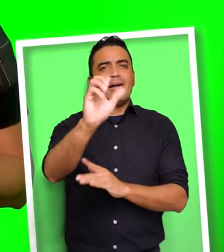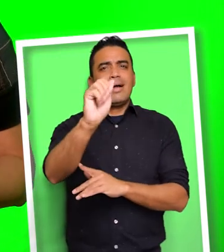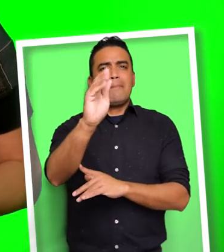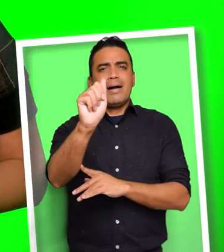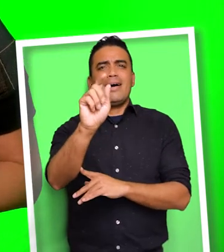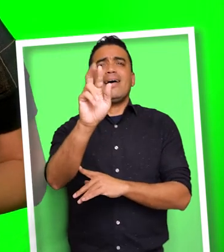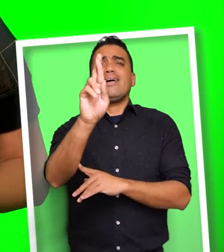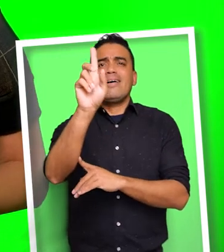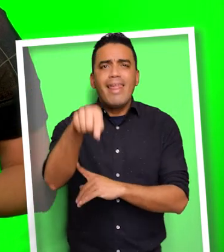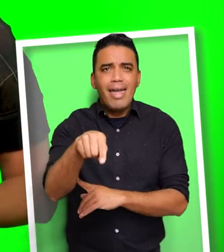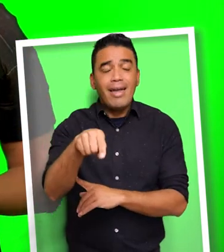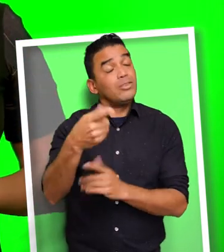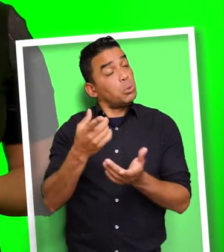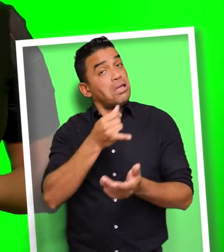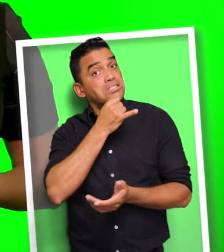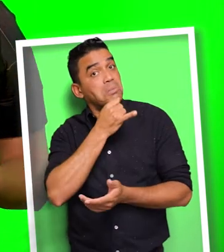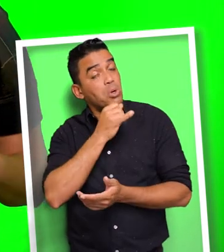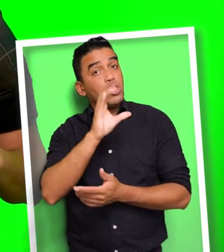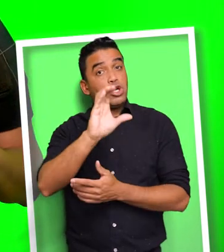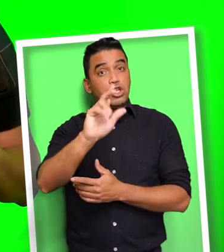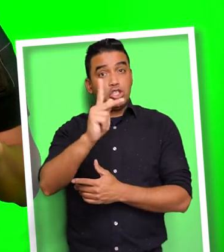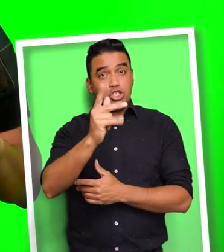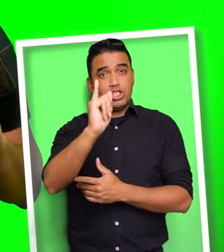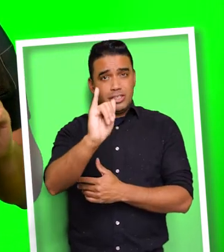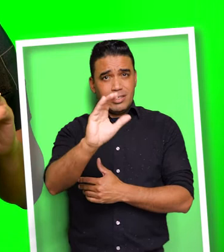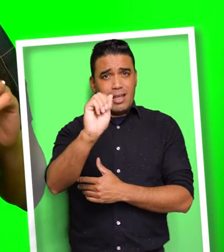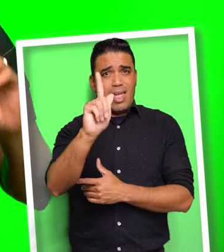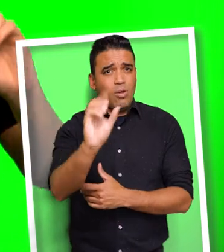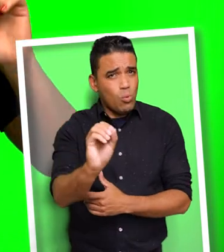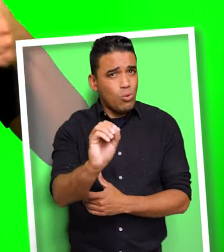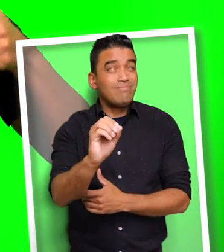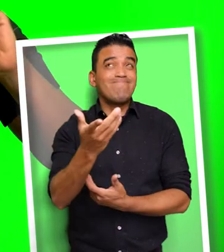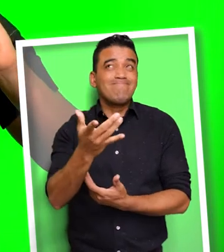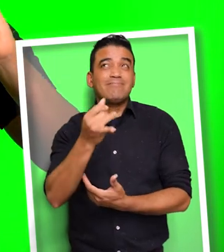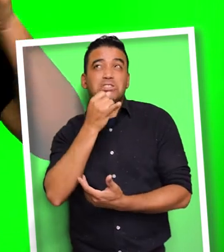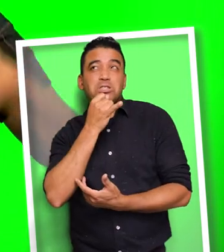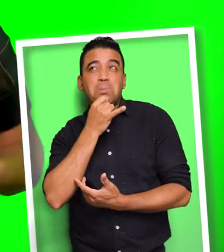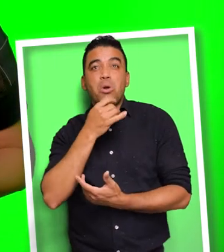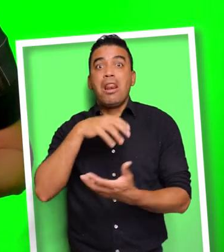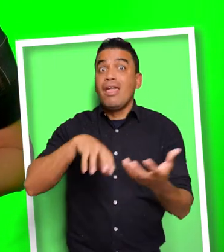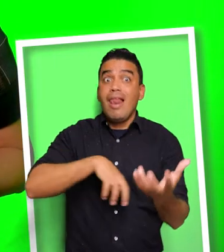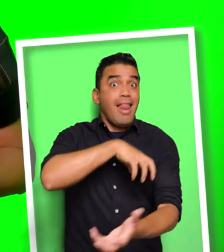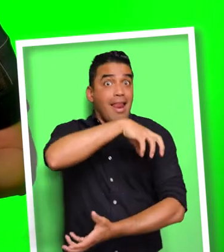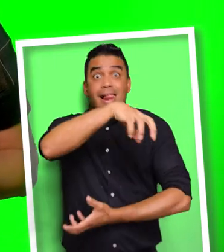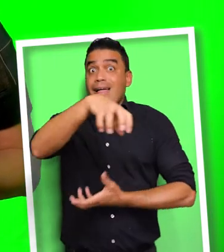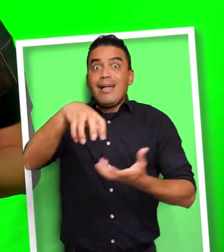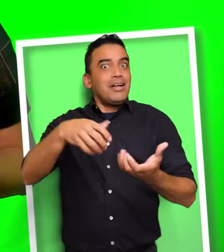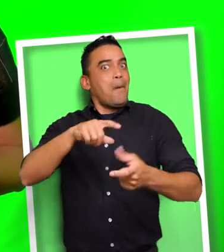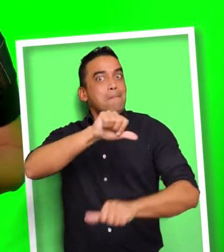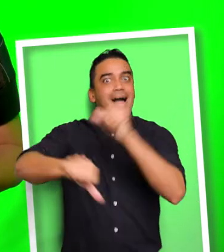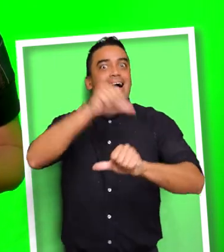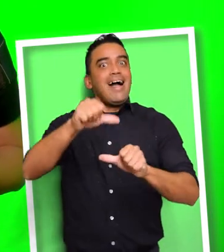Eu estou usando Chicago como exemplo porque eu acho que Chicago ele faz essa, ele é revolucionário nesse